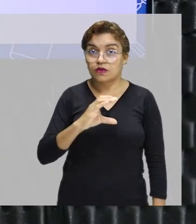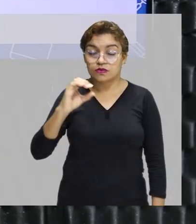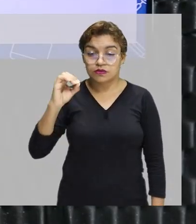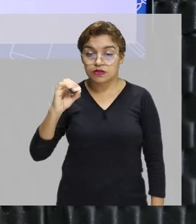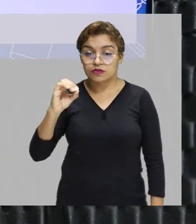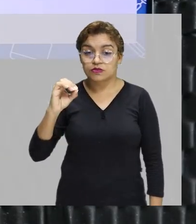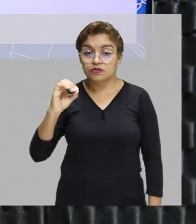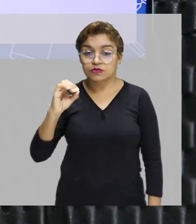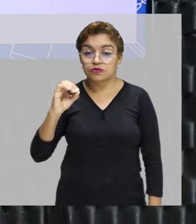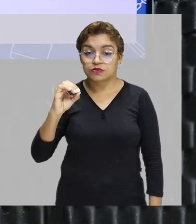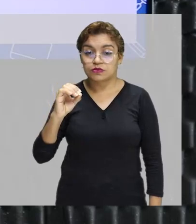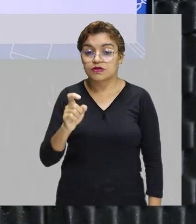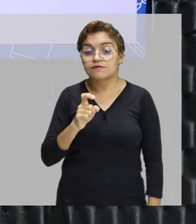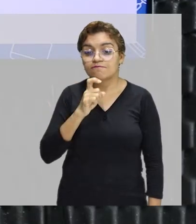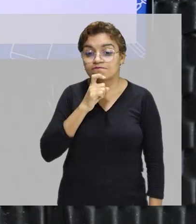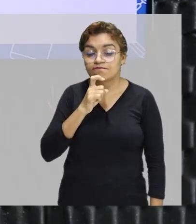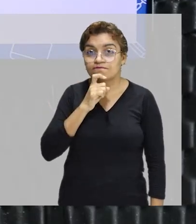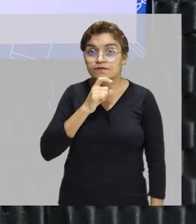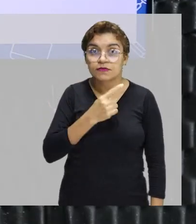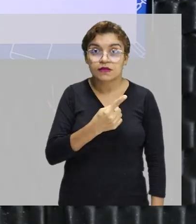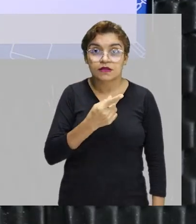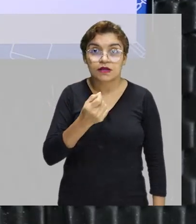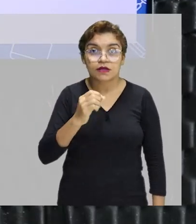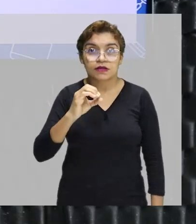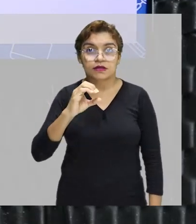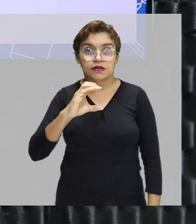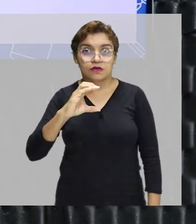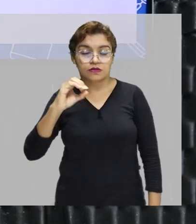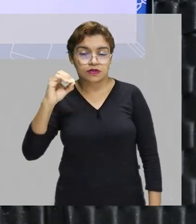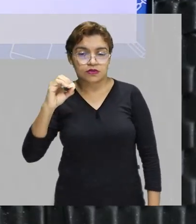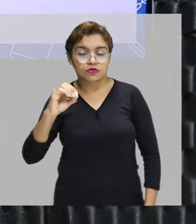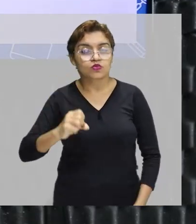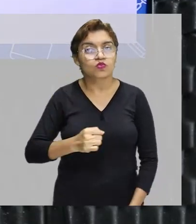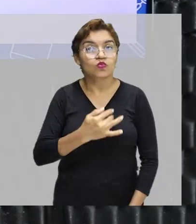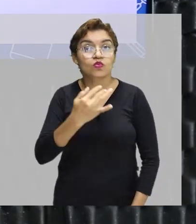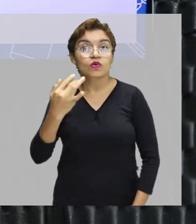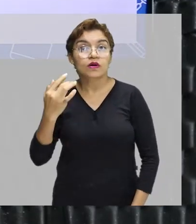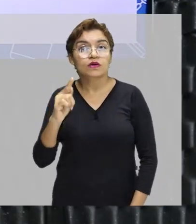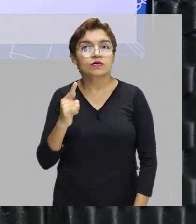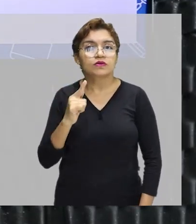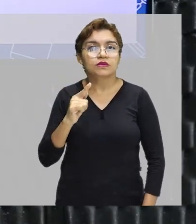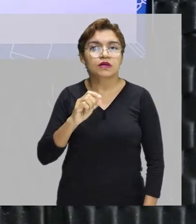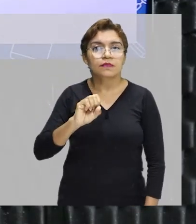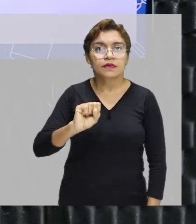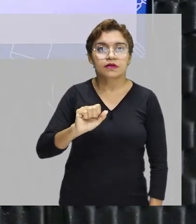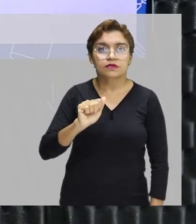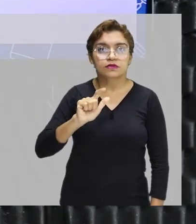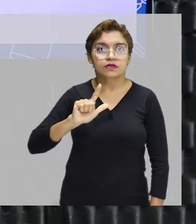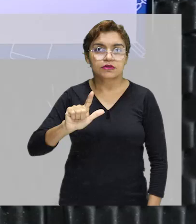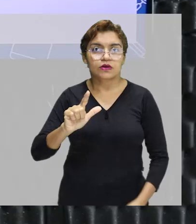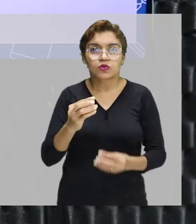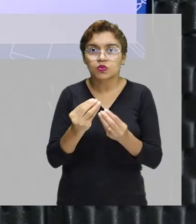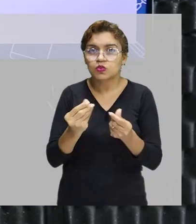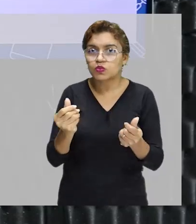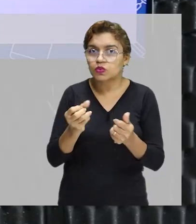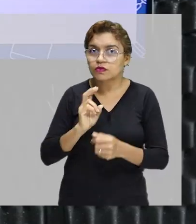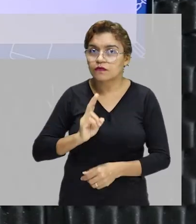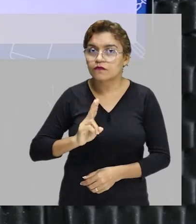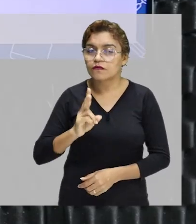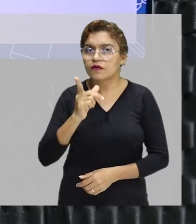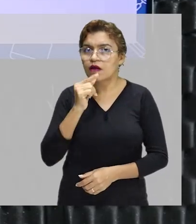a 10 graus Celsius. Quantos gramas do sal permanecem dissolvidos na